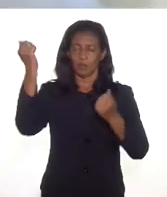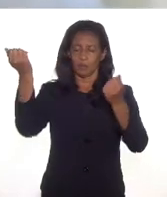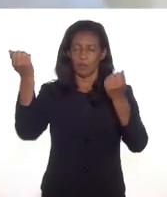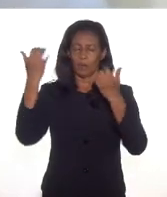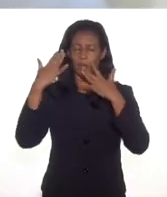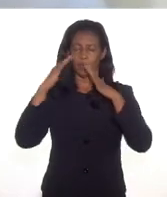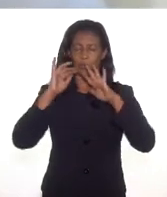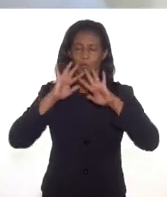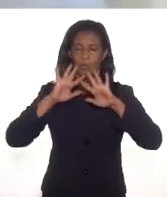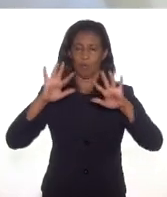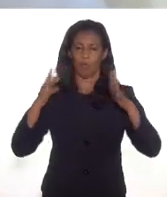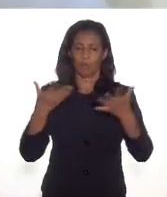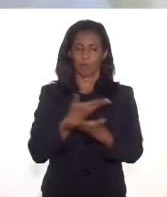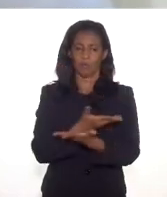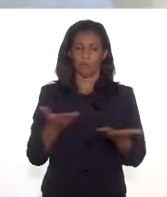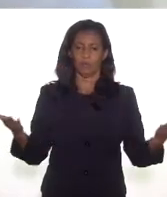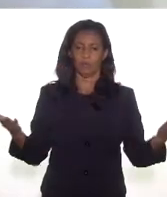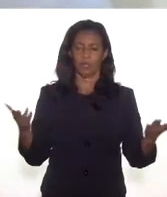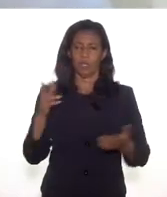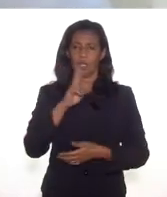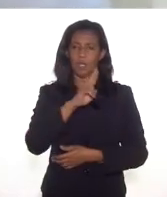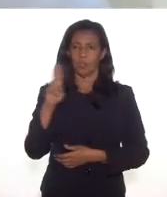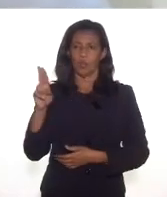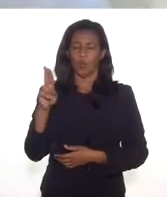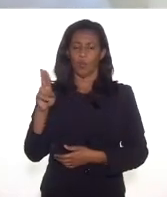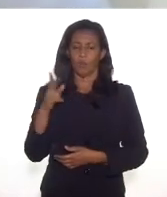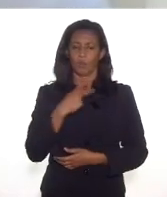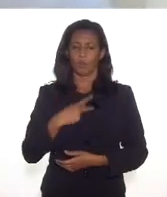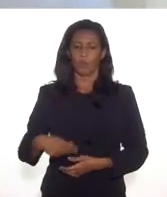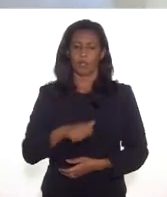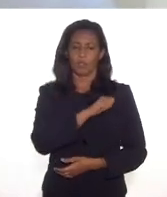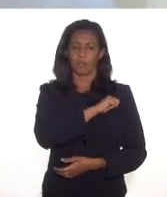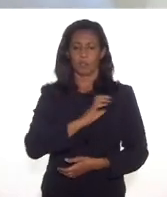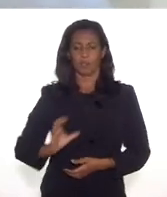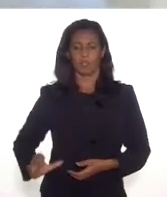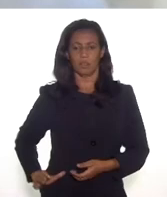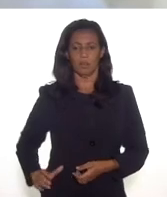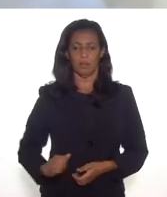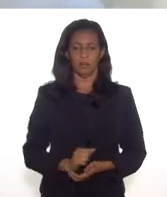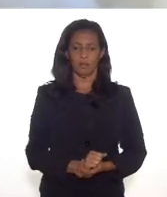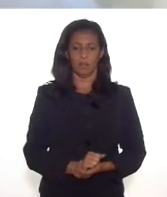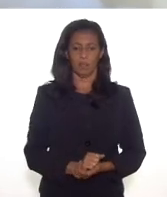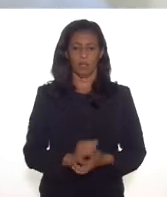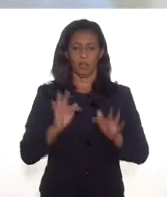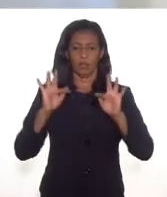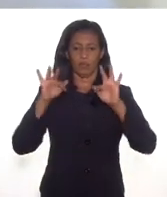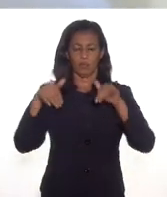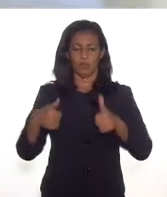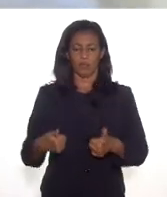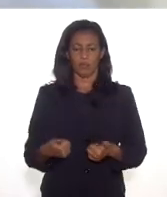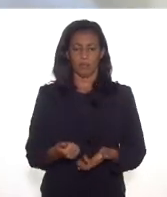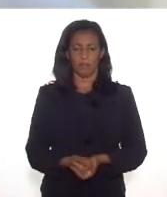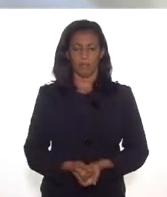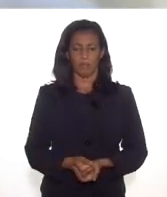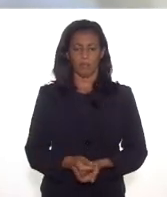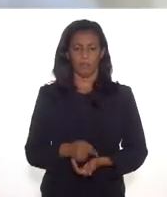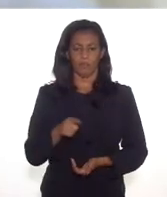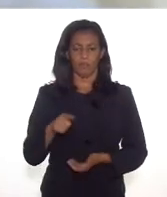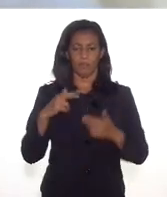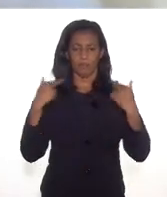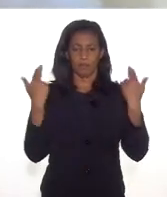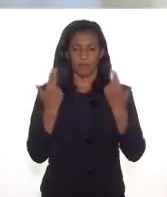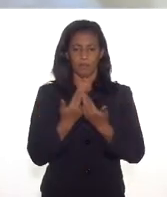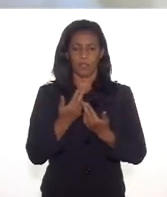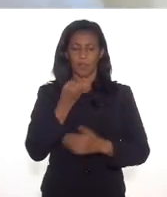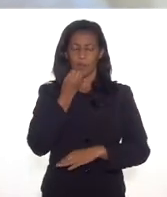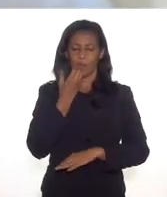abençoe a todos. Em nome do presidente André Siciliano, dou por encerrada essa sessão.